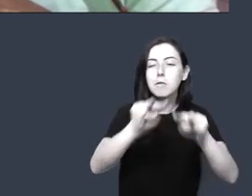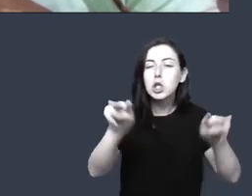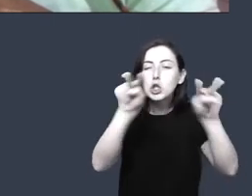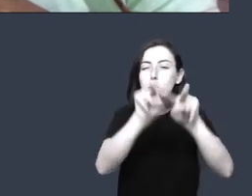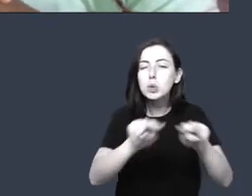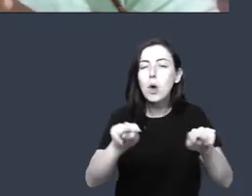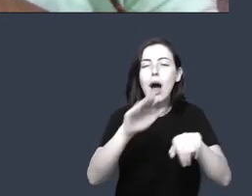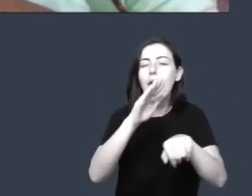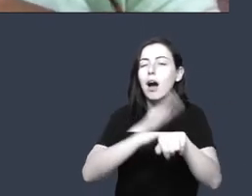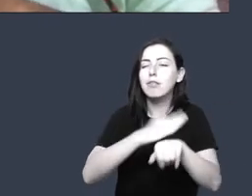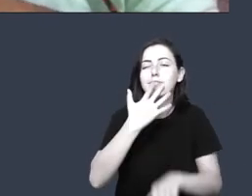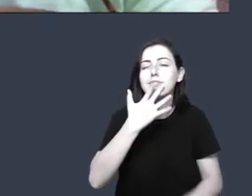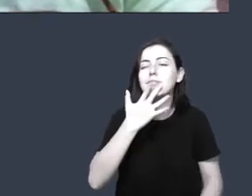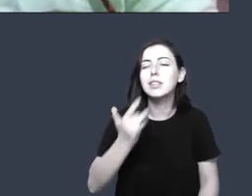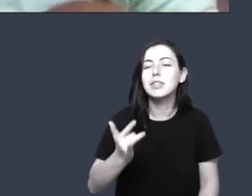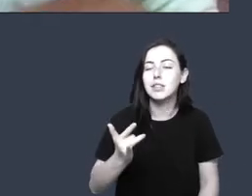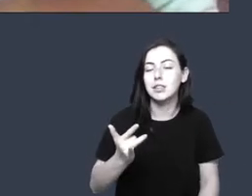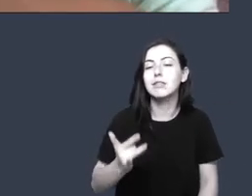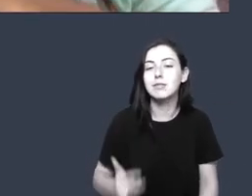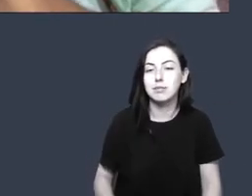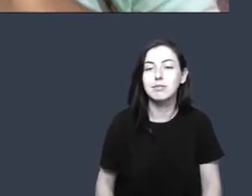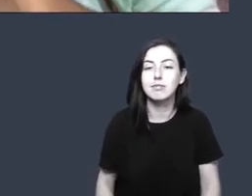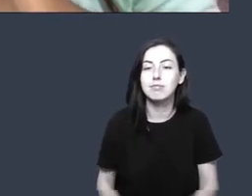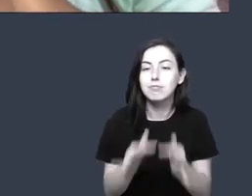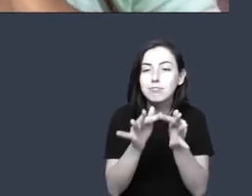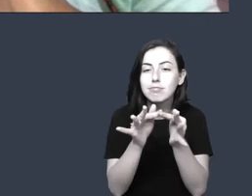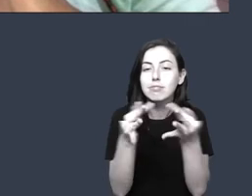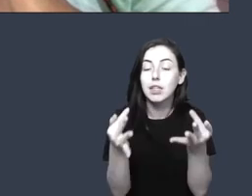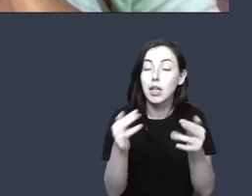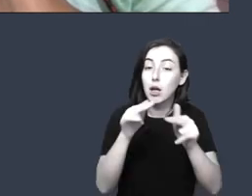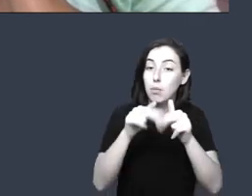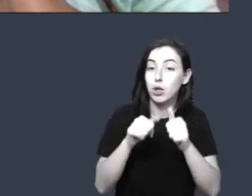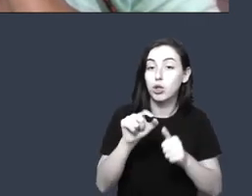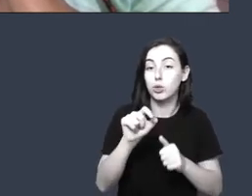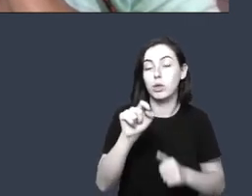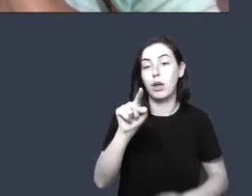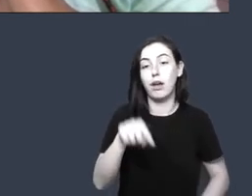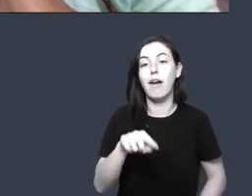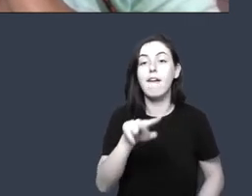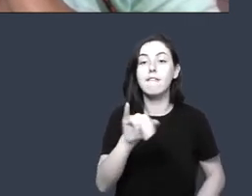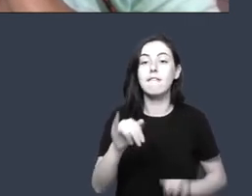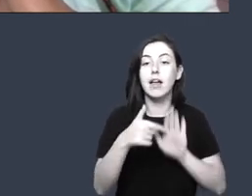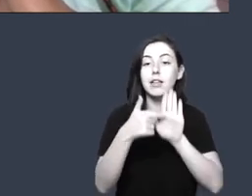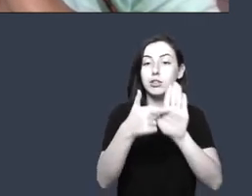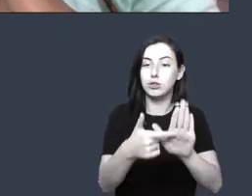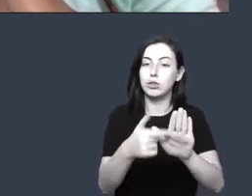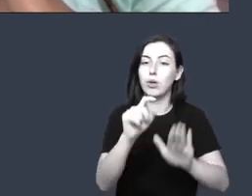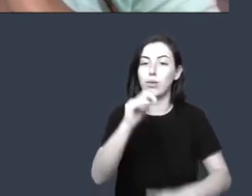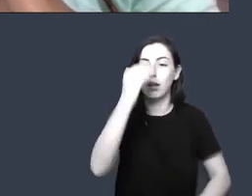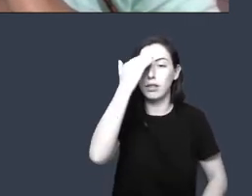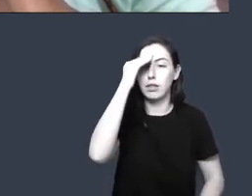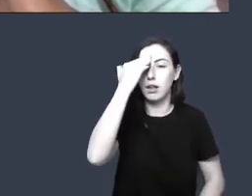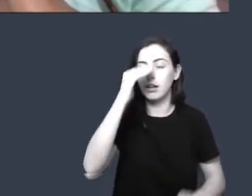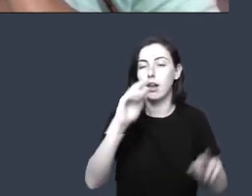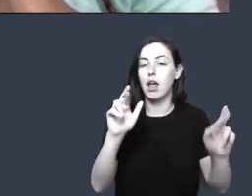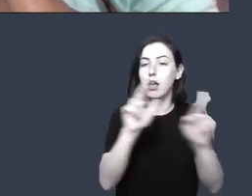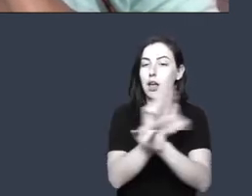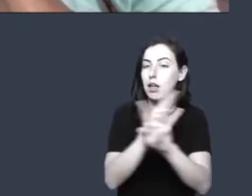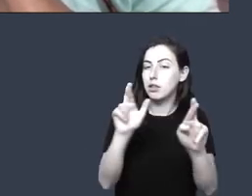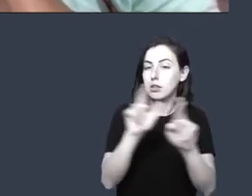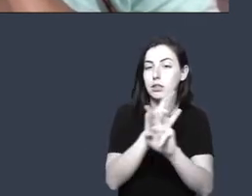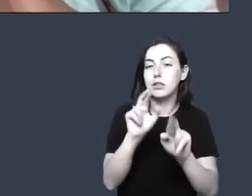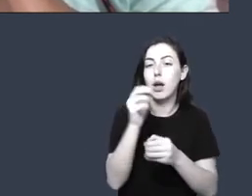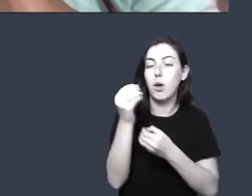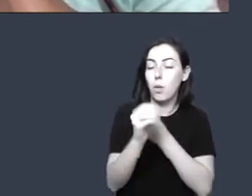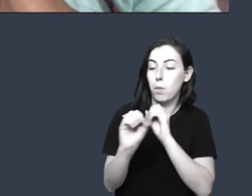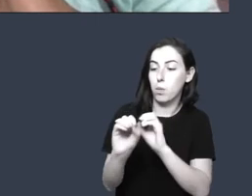Então... A visualização de dados, ela vai ajudar muito, sim, esse entendimento, exatamente em relação ao ensino de inteligência artificial, como é que você pode